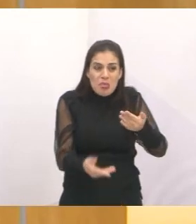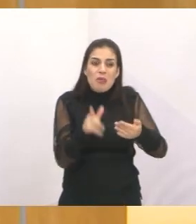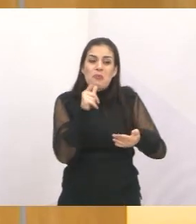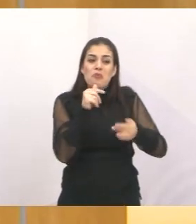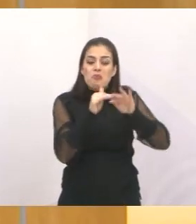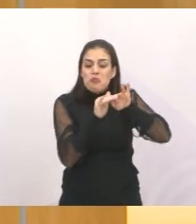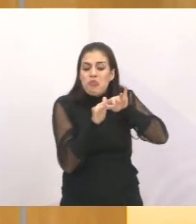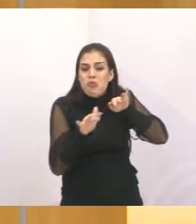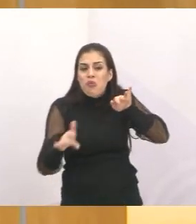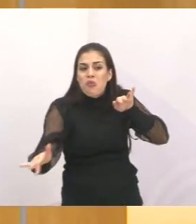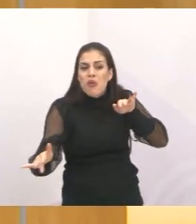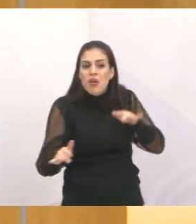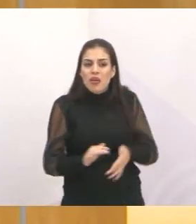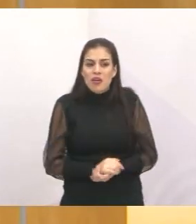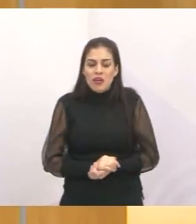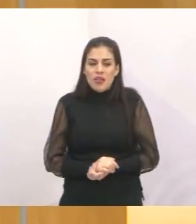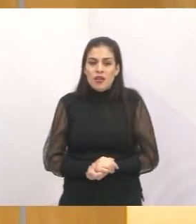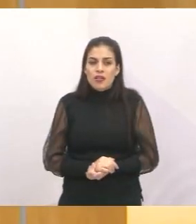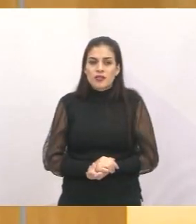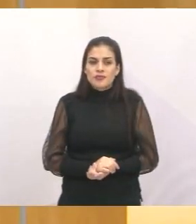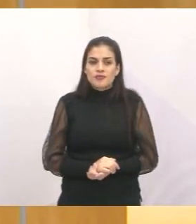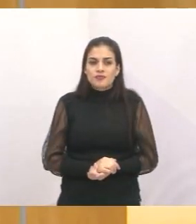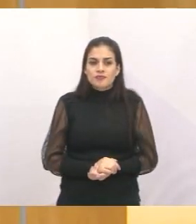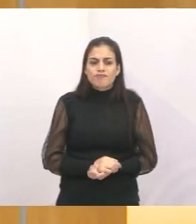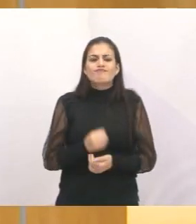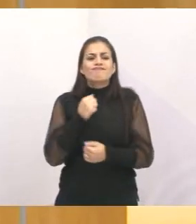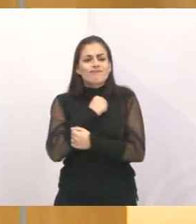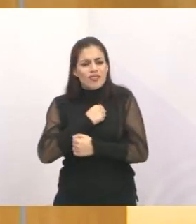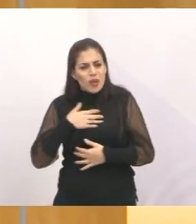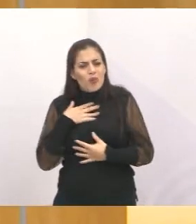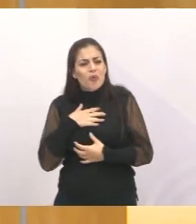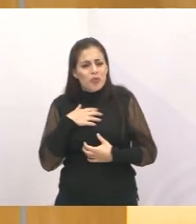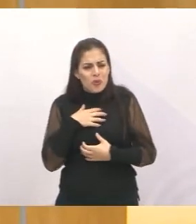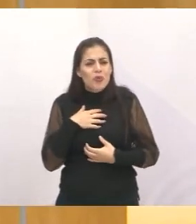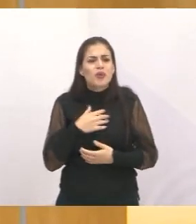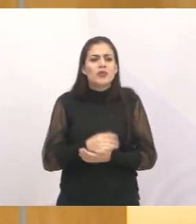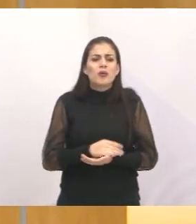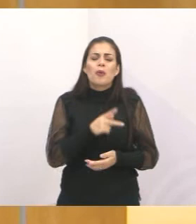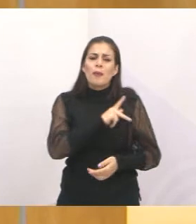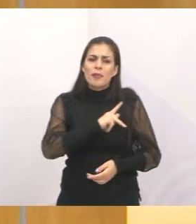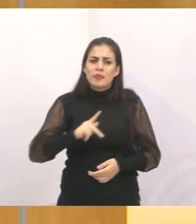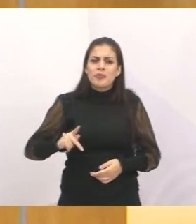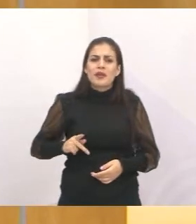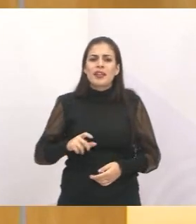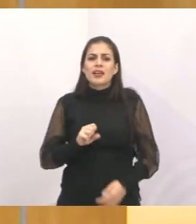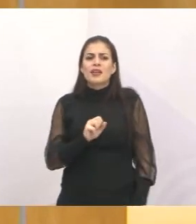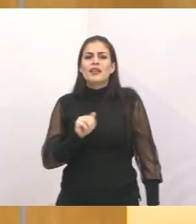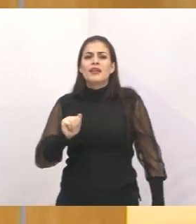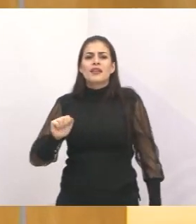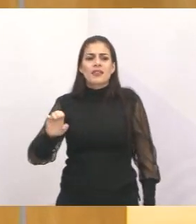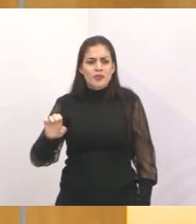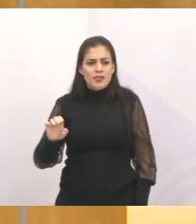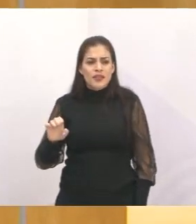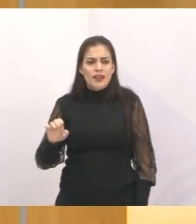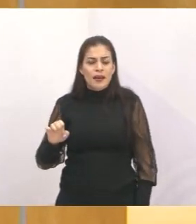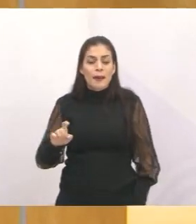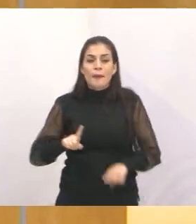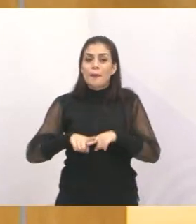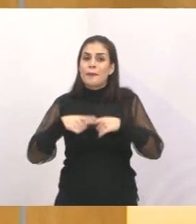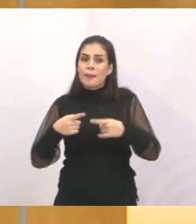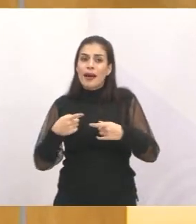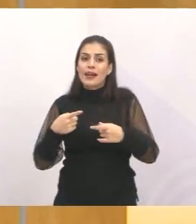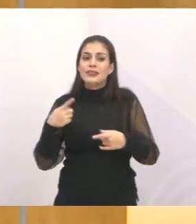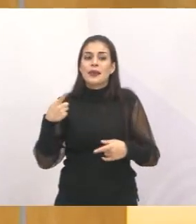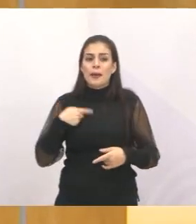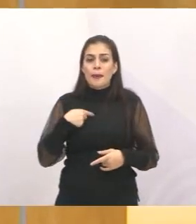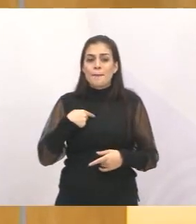pessoas. Estimo muito o presidente do SAI, o Nelsinho, mas isso não me retira aqui o meu